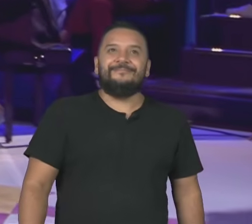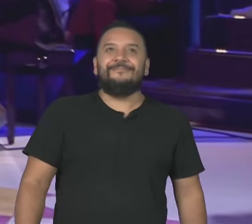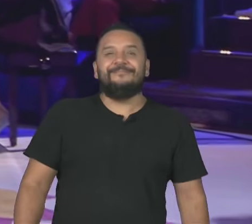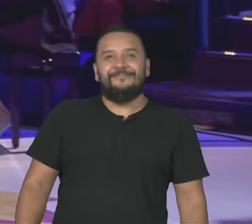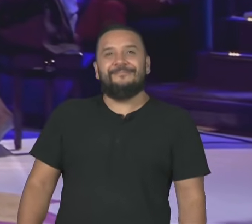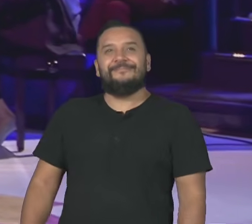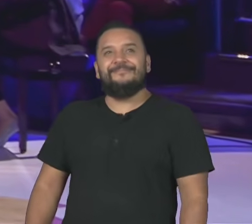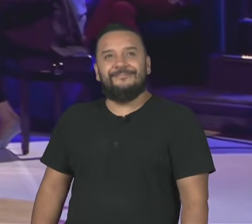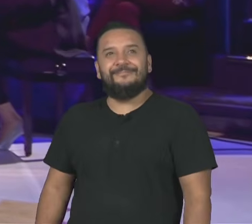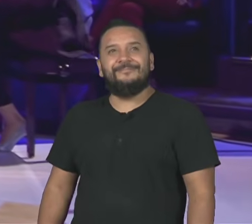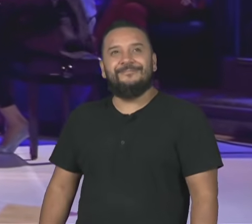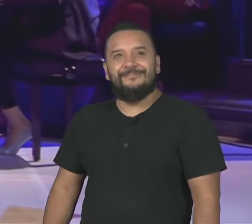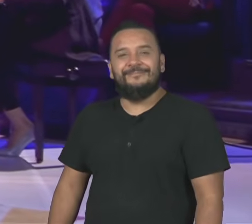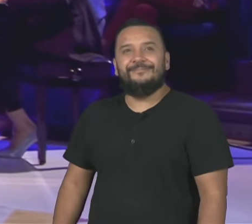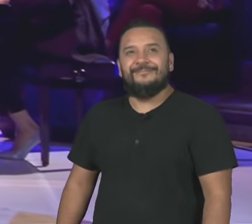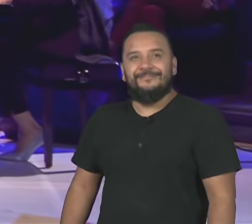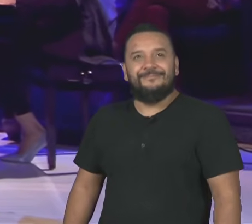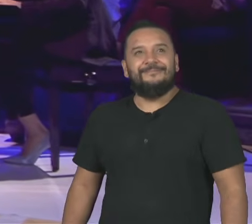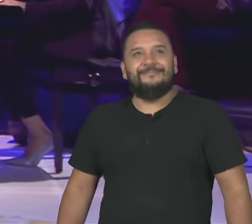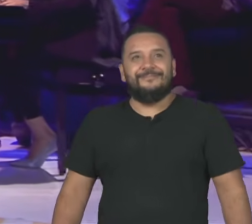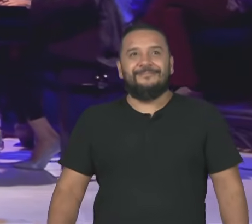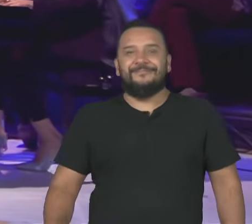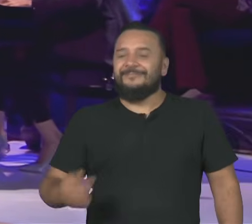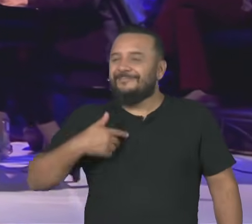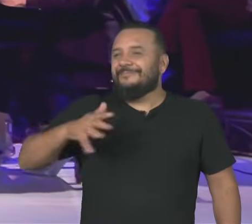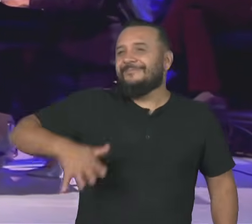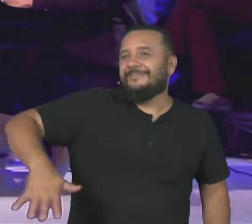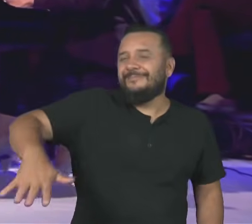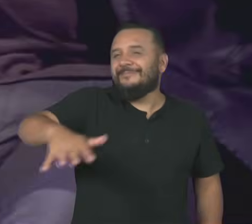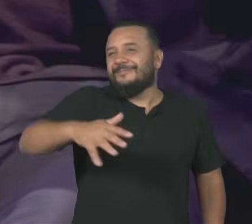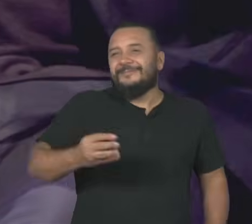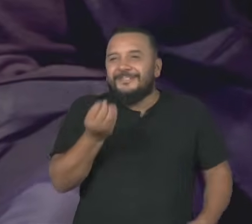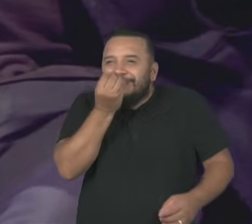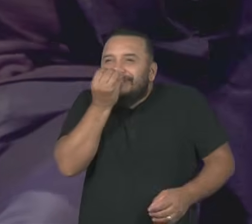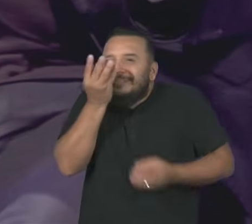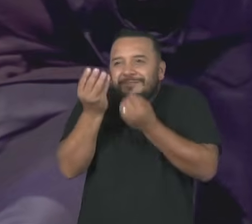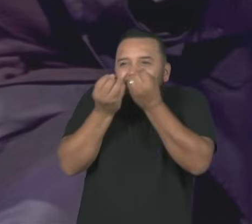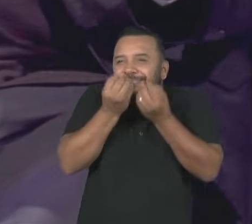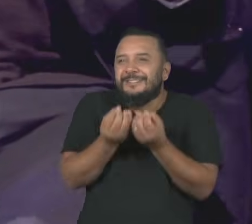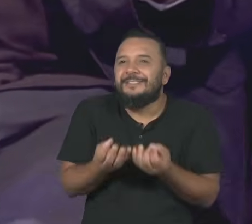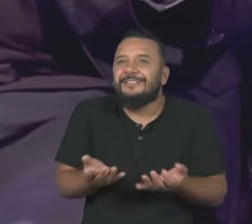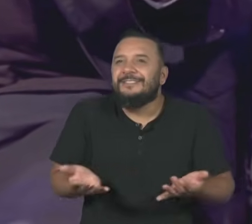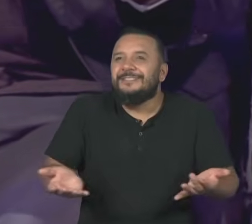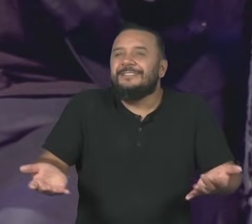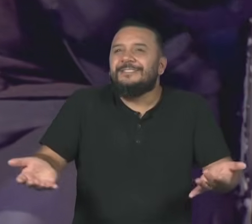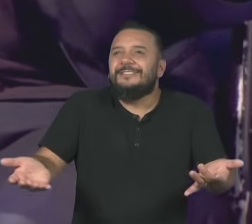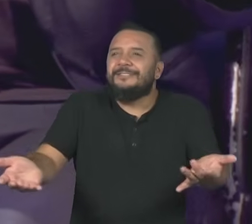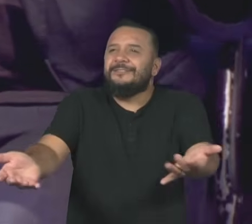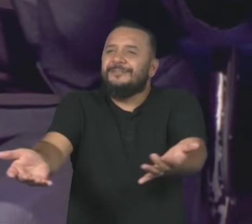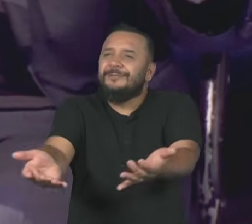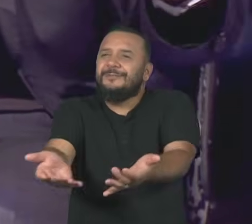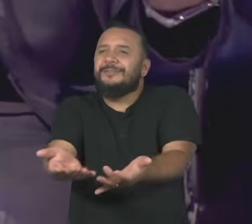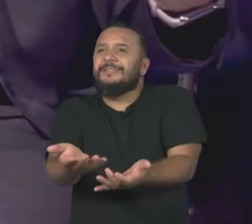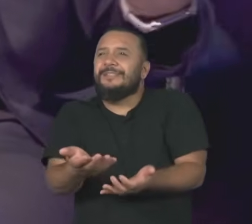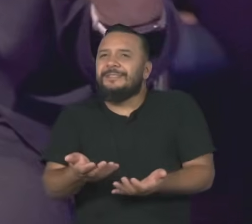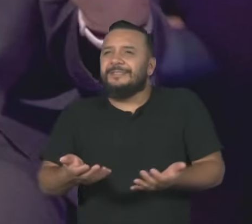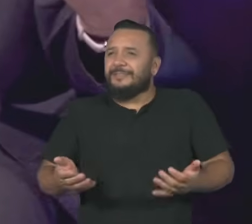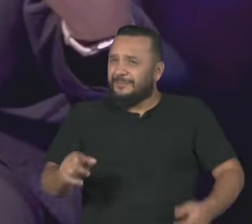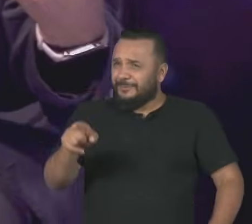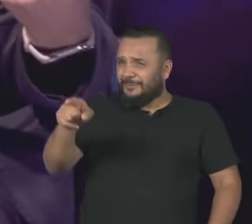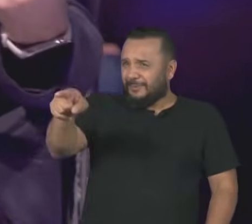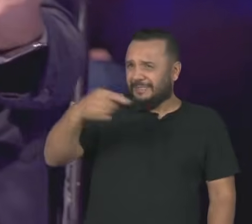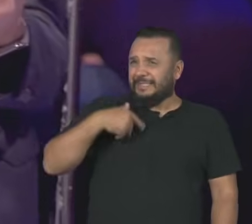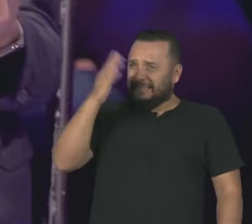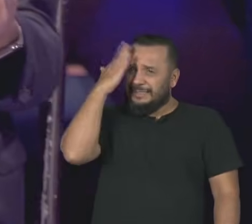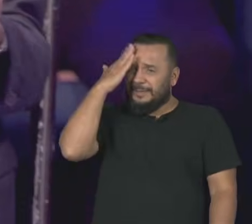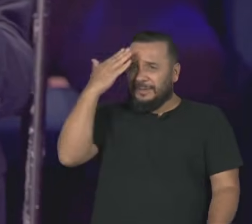No palco, na praça, num banco de jardim, correndo no escuro, pichada no muro. Você vai